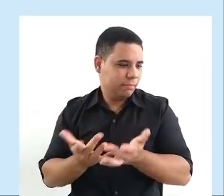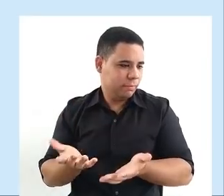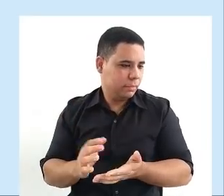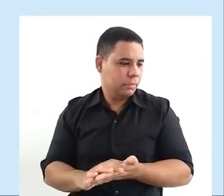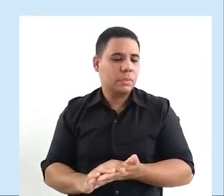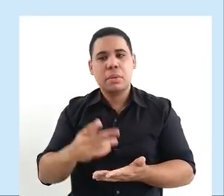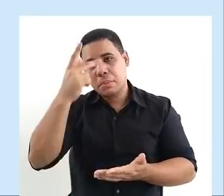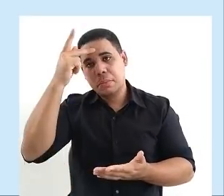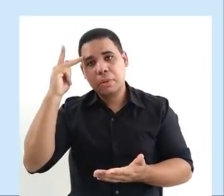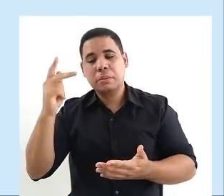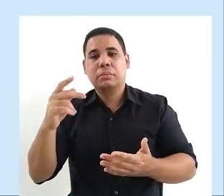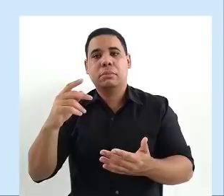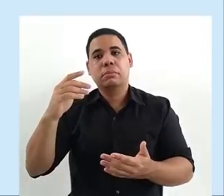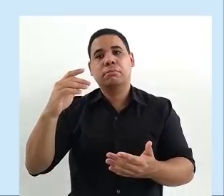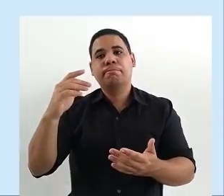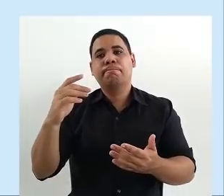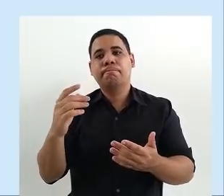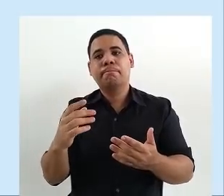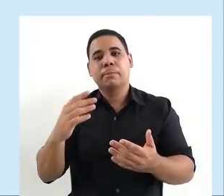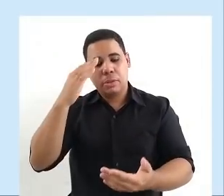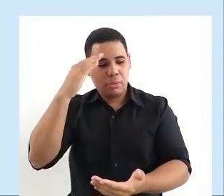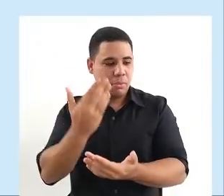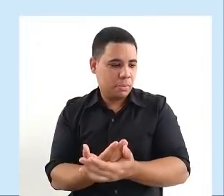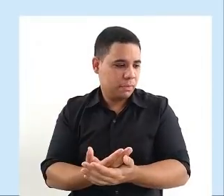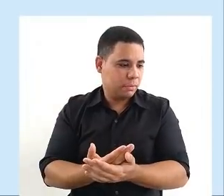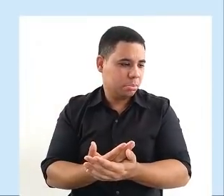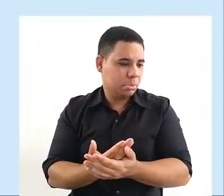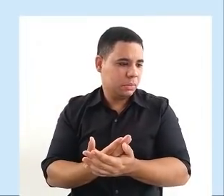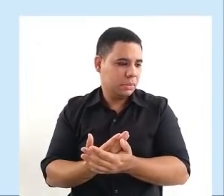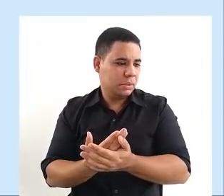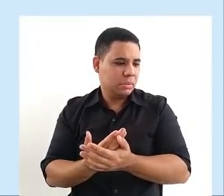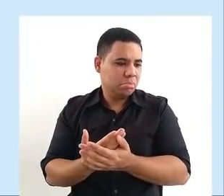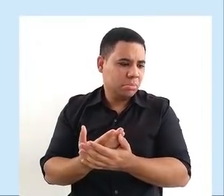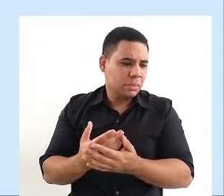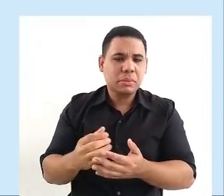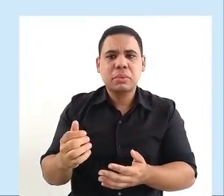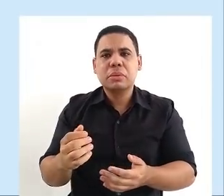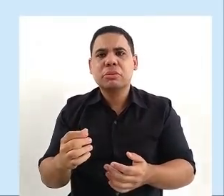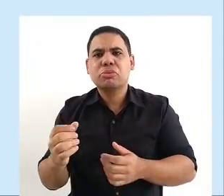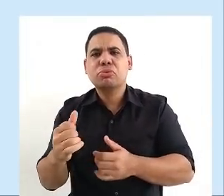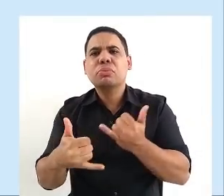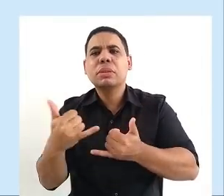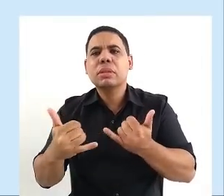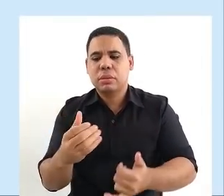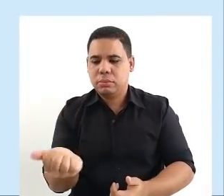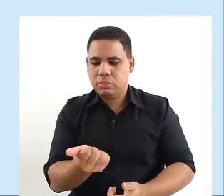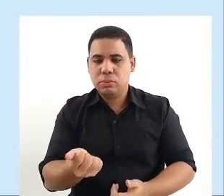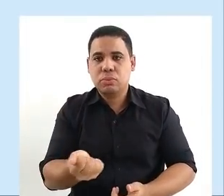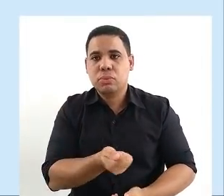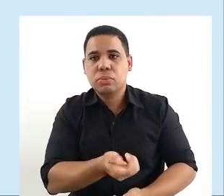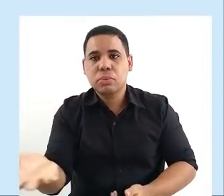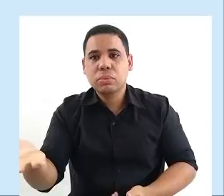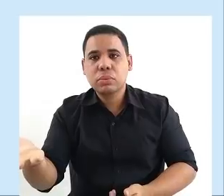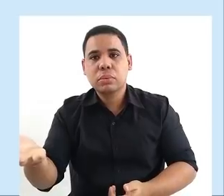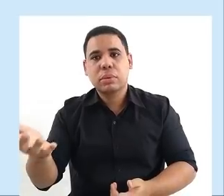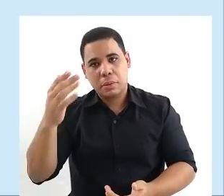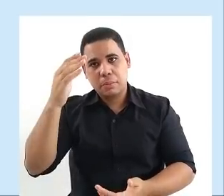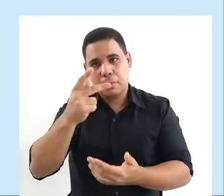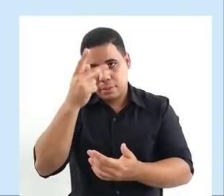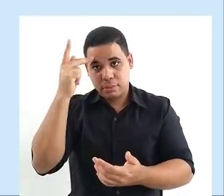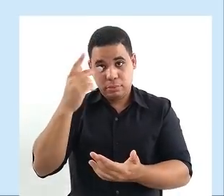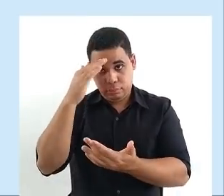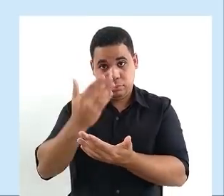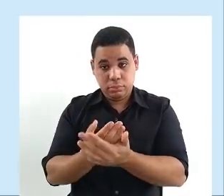os fiéis jogavam o dado e a partir daquele número que caía naqueles 3 dados que ele jogava, ele poderia ter uma